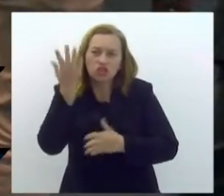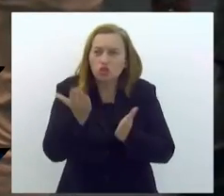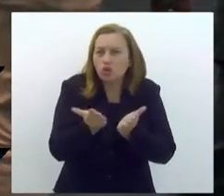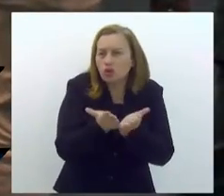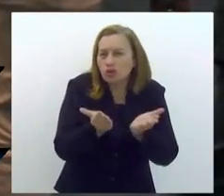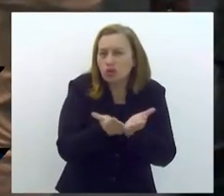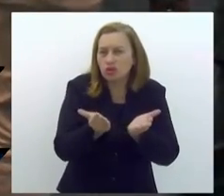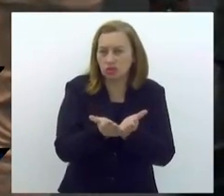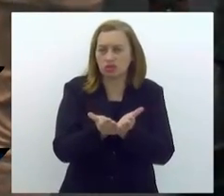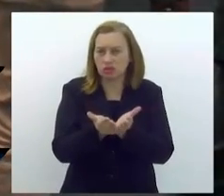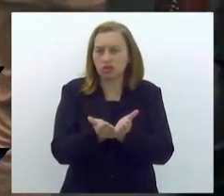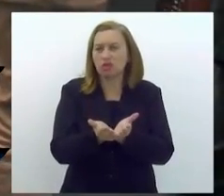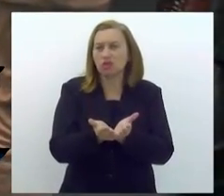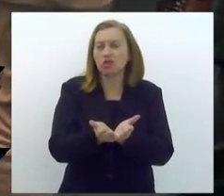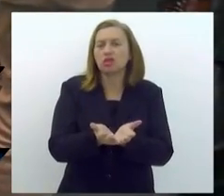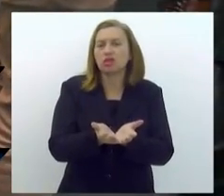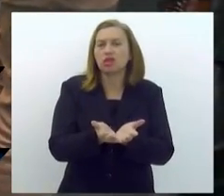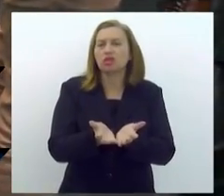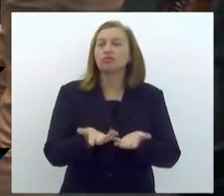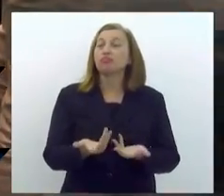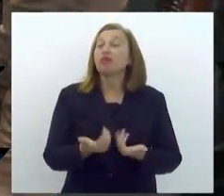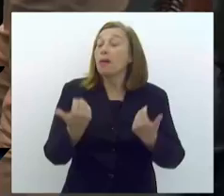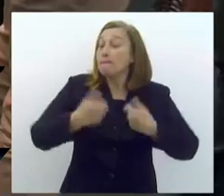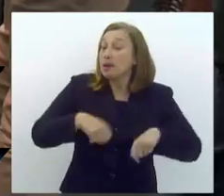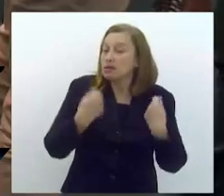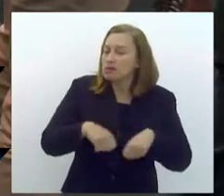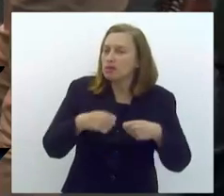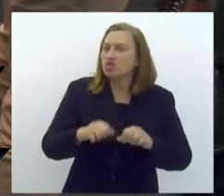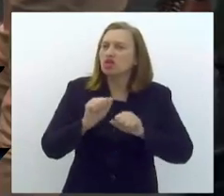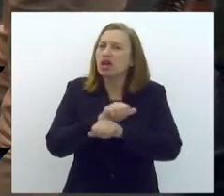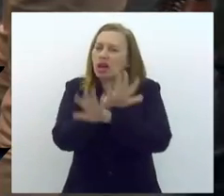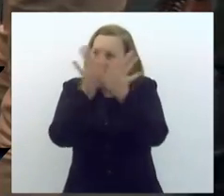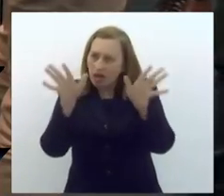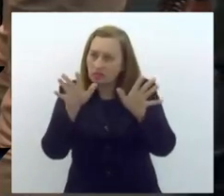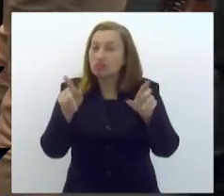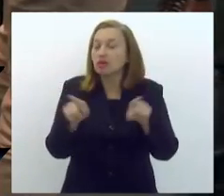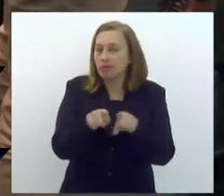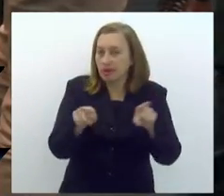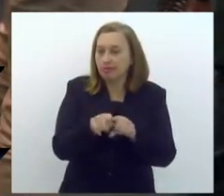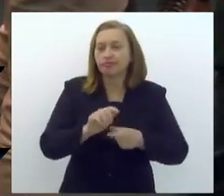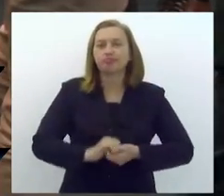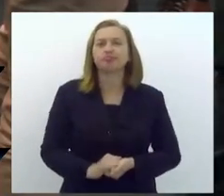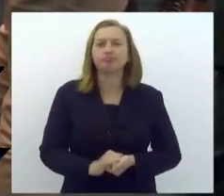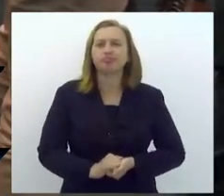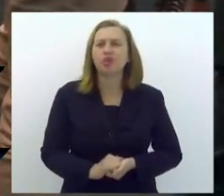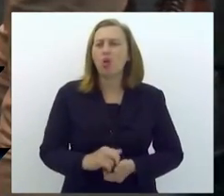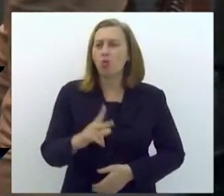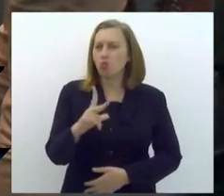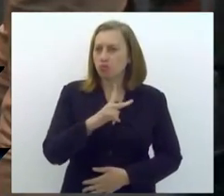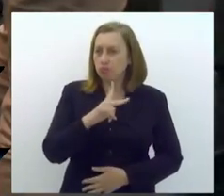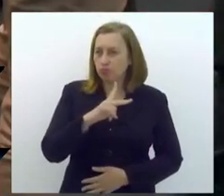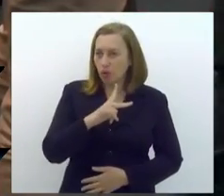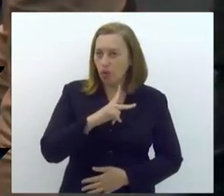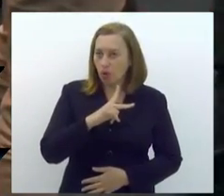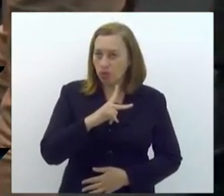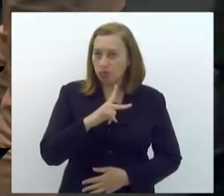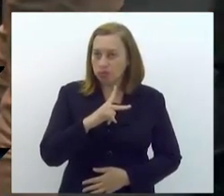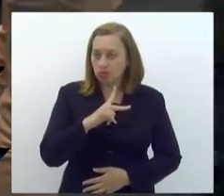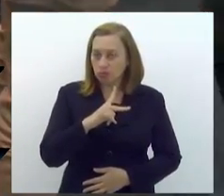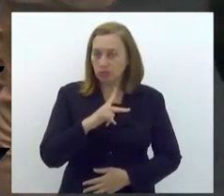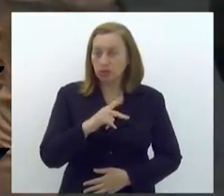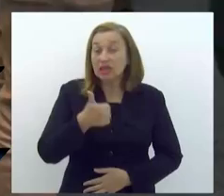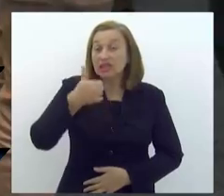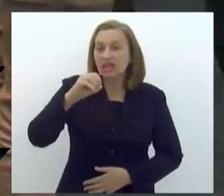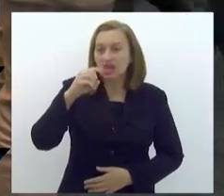e da nossa civilização ocidental é preciso deixar isso muito claro também o próprio mandamento traz isso